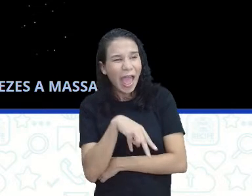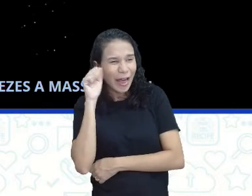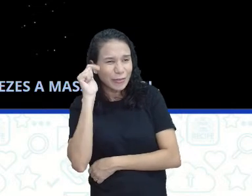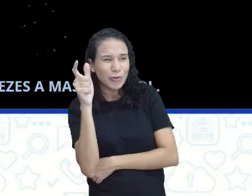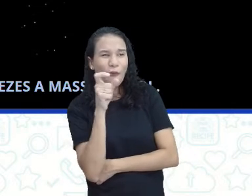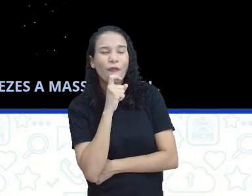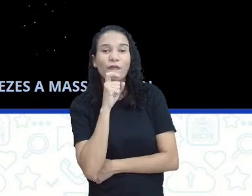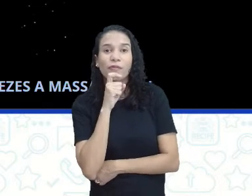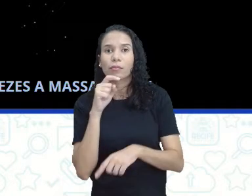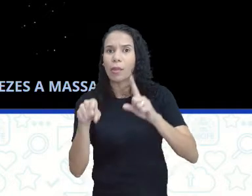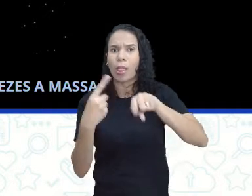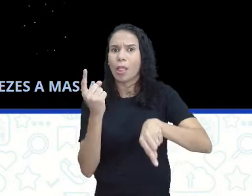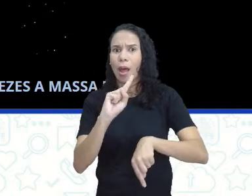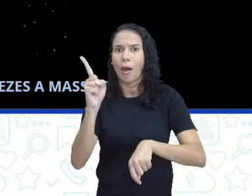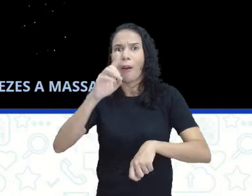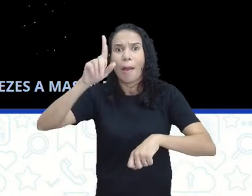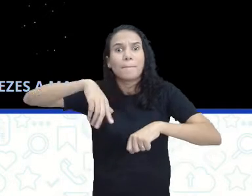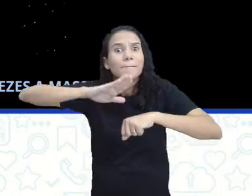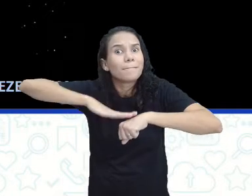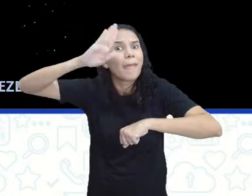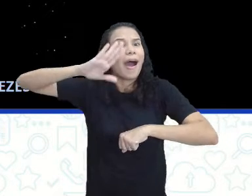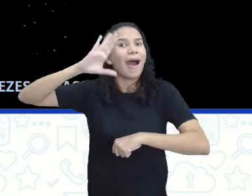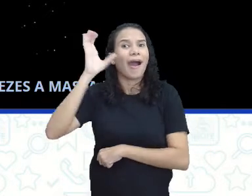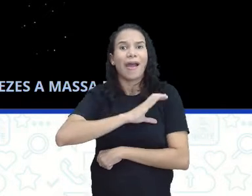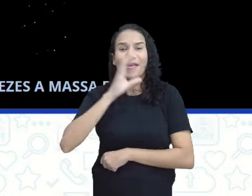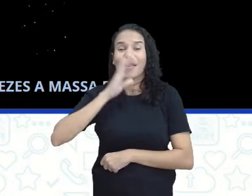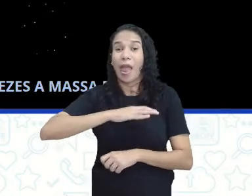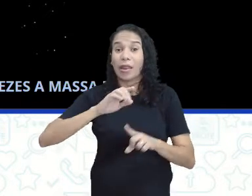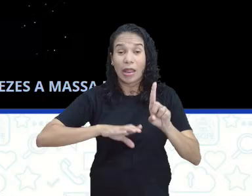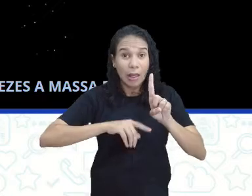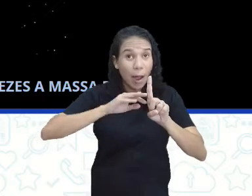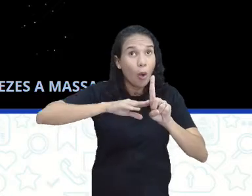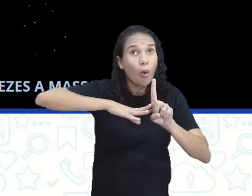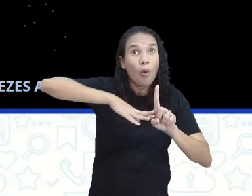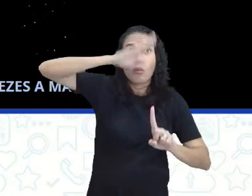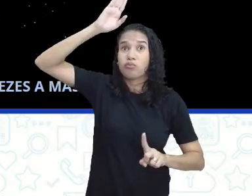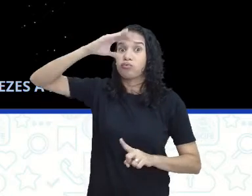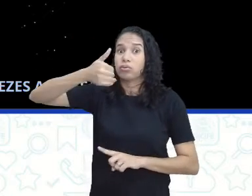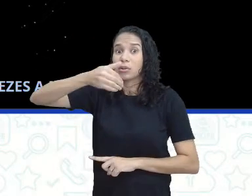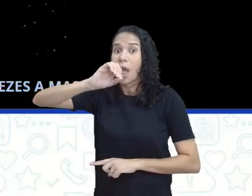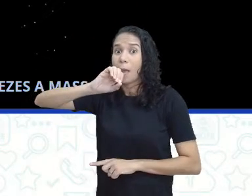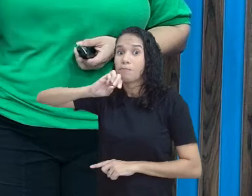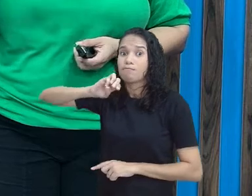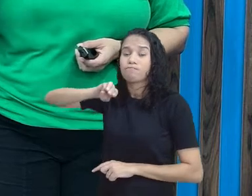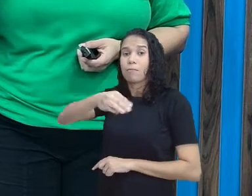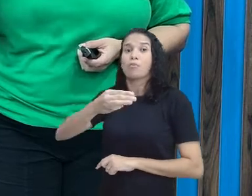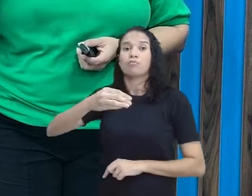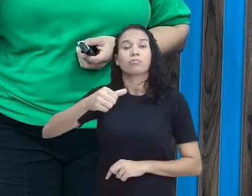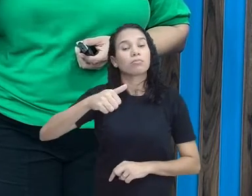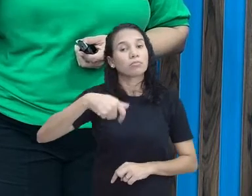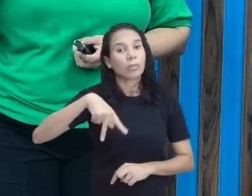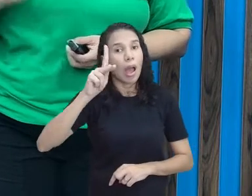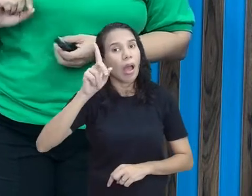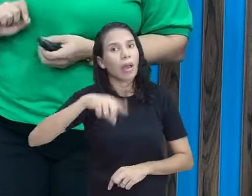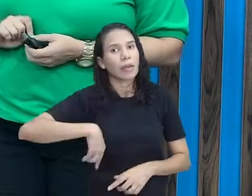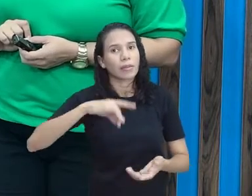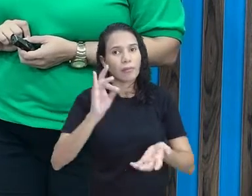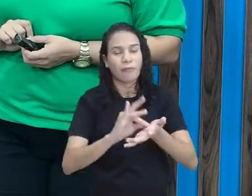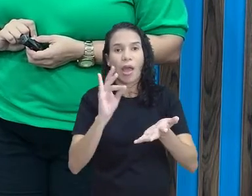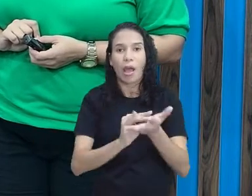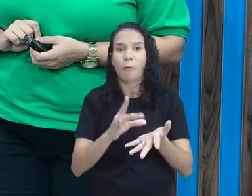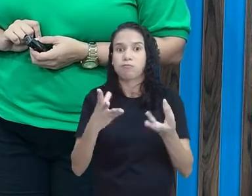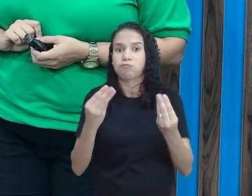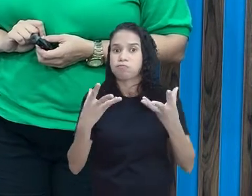Mas, na verdade, elas são mais quentes ainda. Tem temperaturas superiores aí a 10.000 K. Então, é muito,